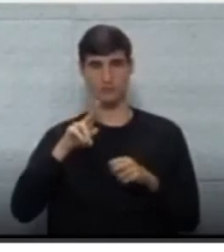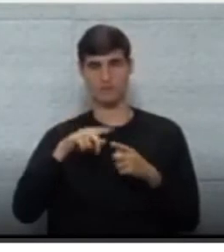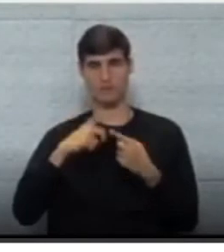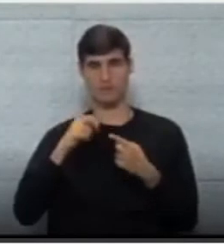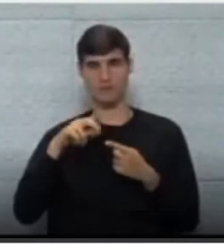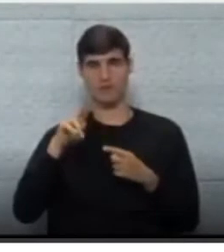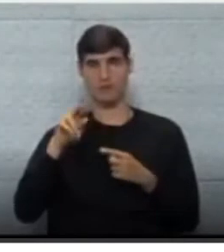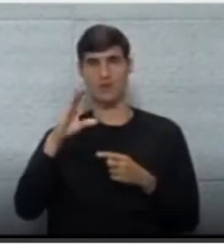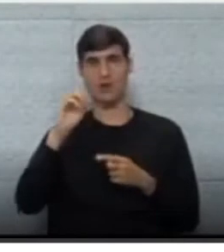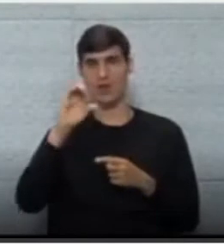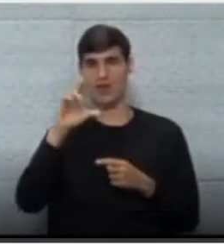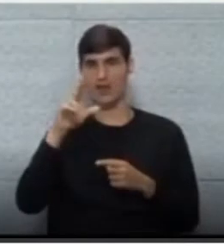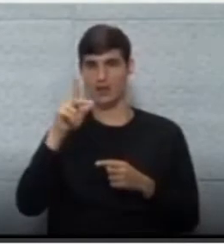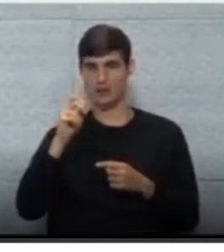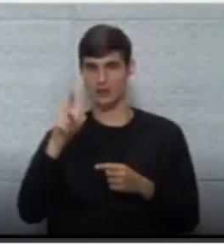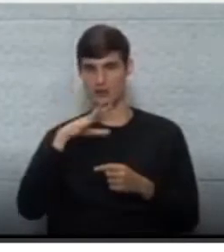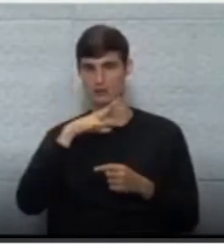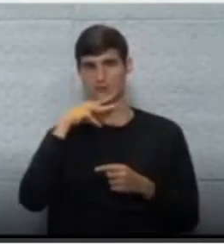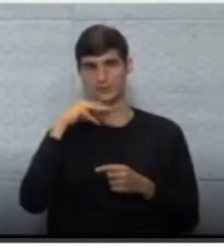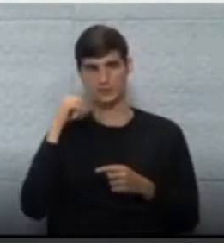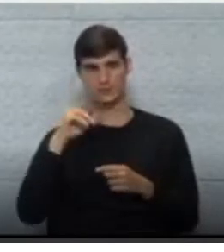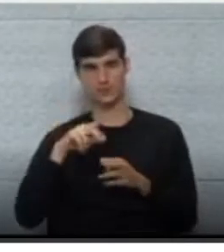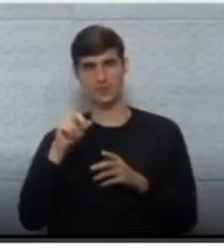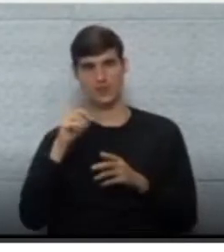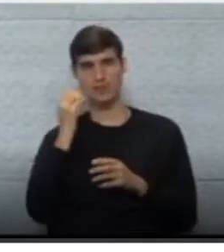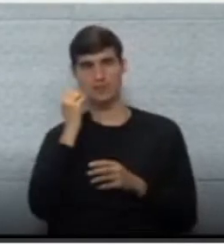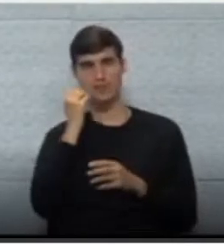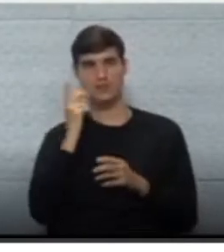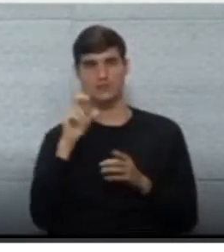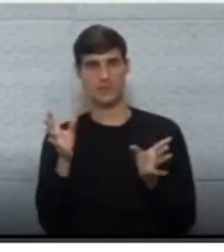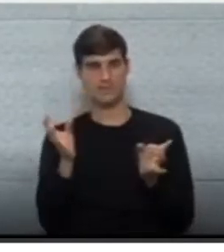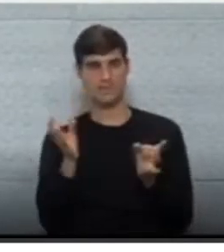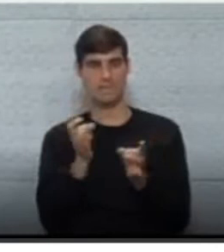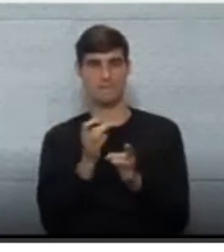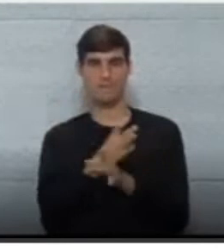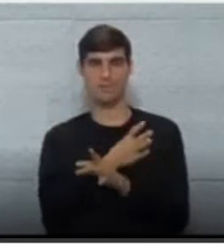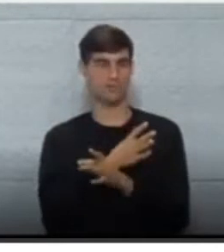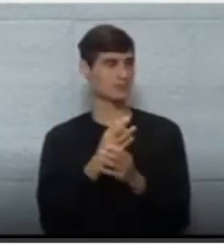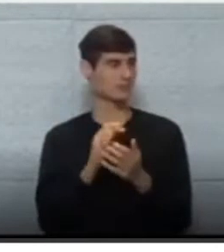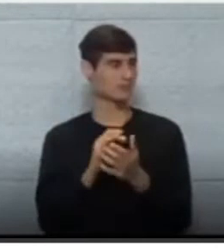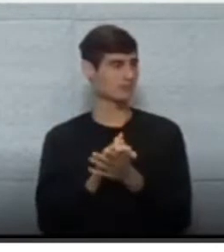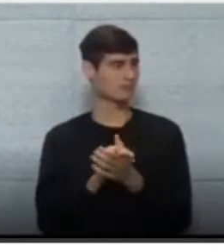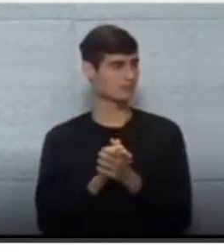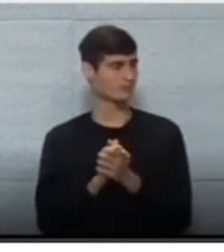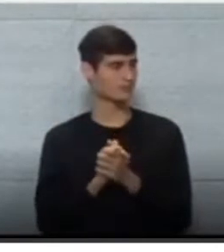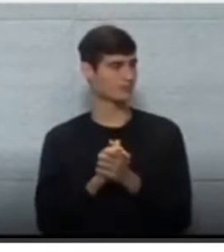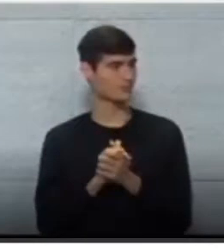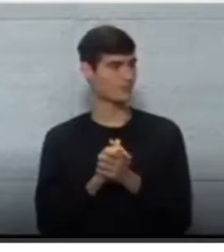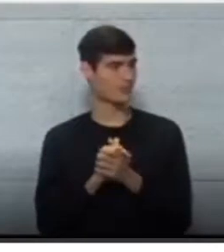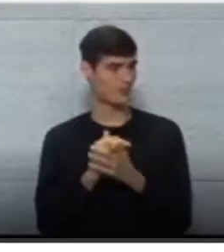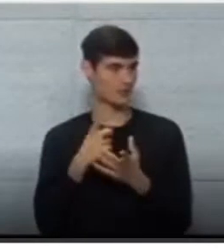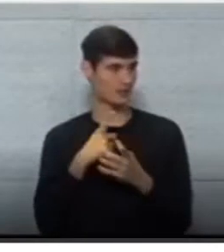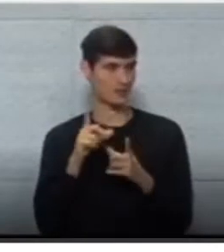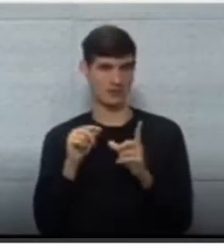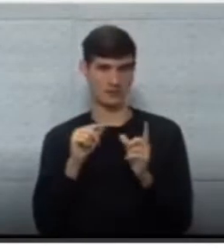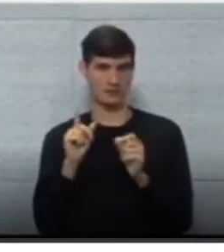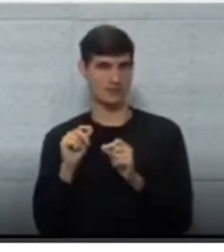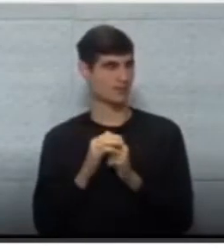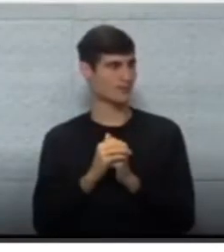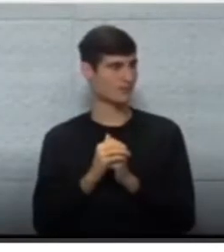mais indicado, porque ele já vem pronto para fazer esse teste, tá? Então, há aí uma preferência por